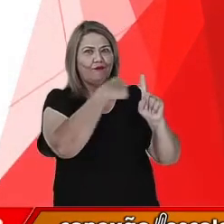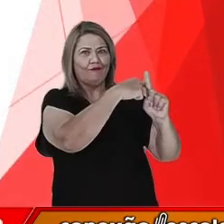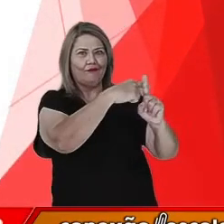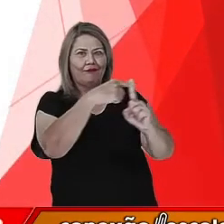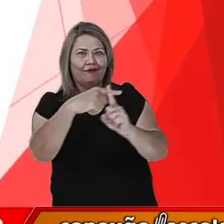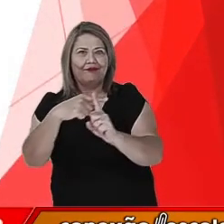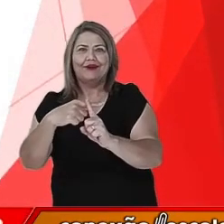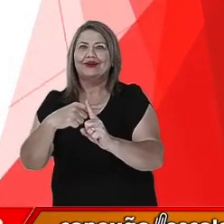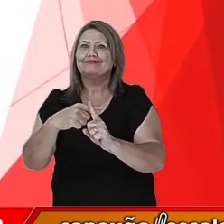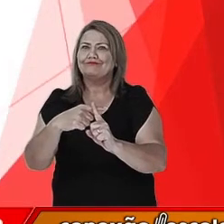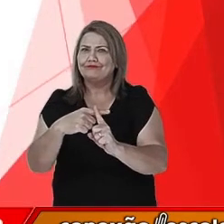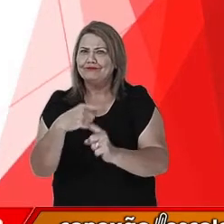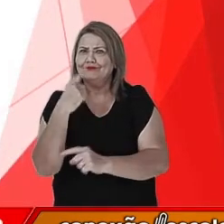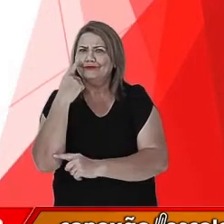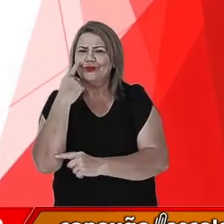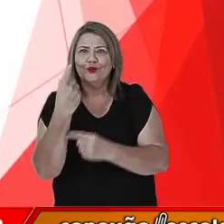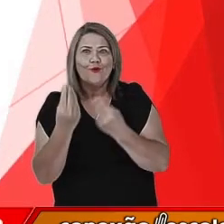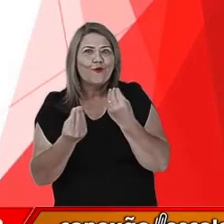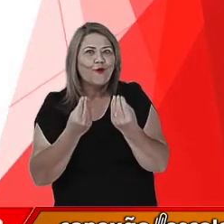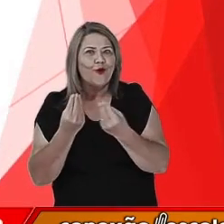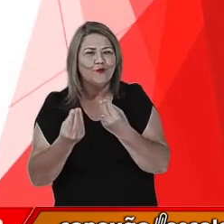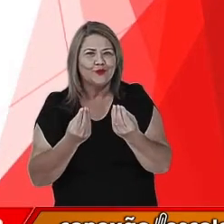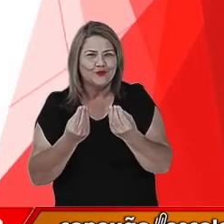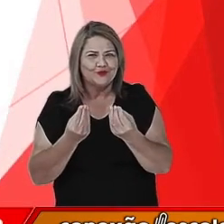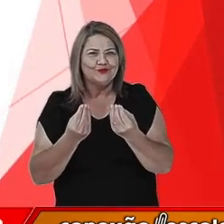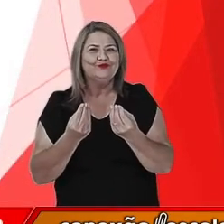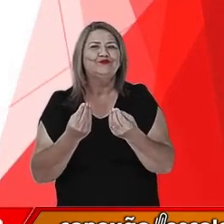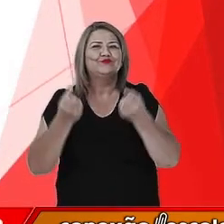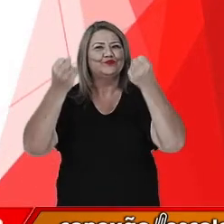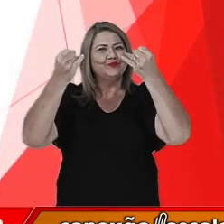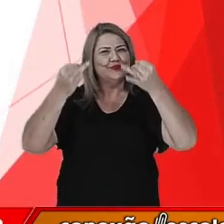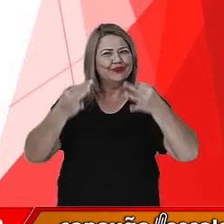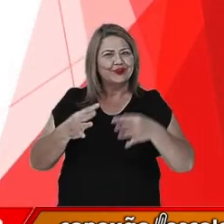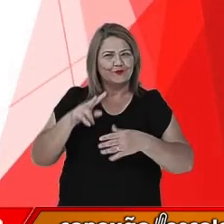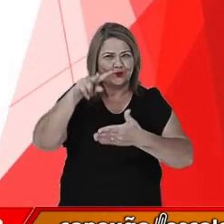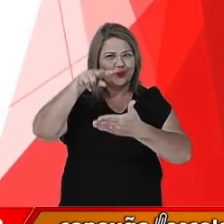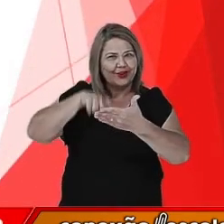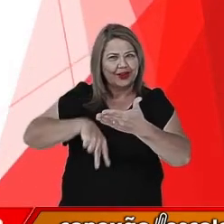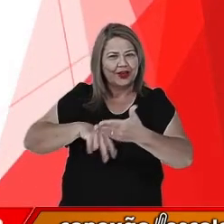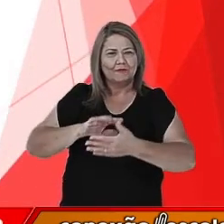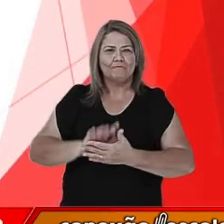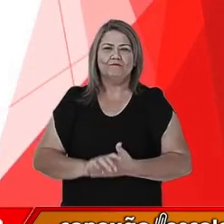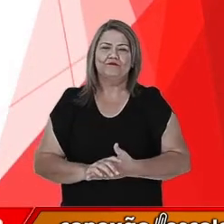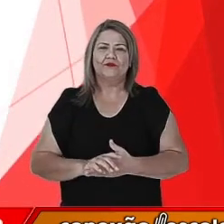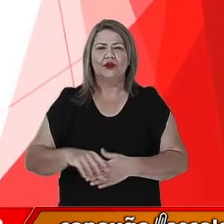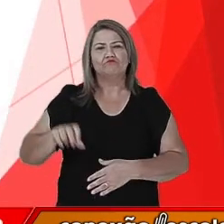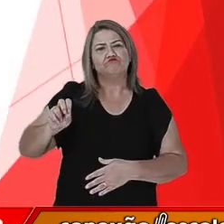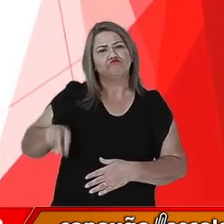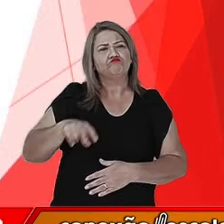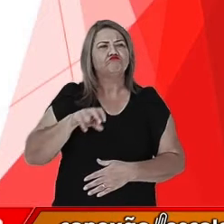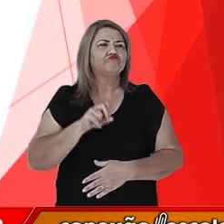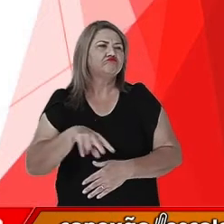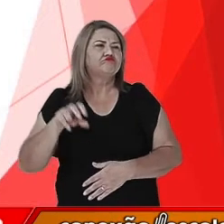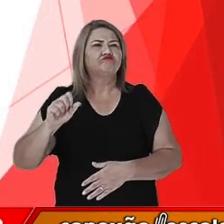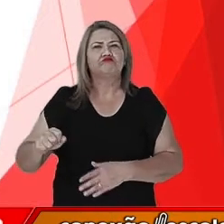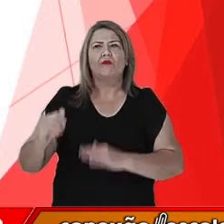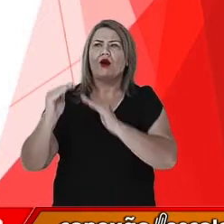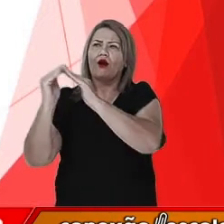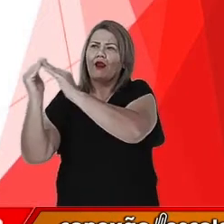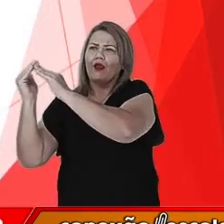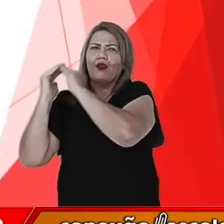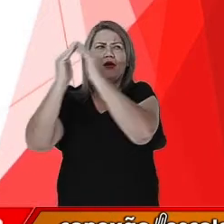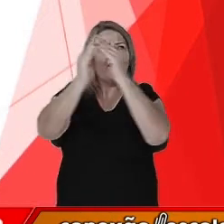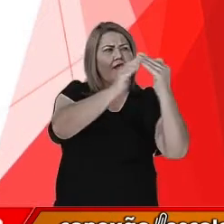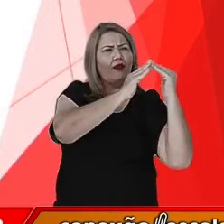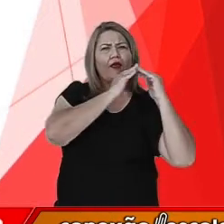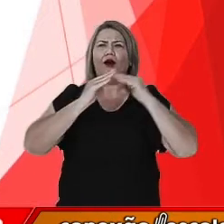veja como esse ambiente é construído. Vou ler. À medida que avançava, as casas iam